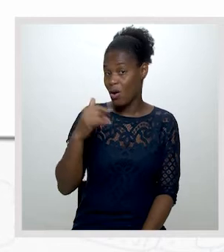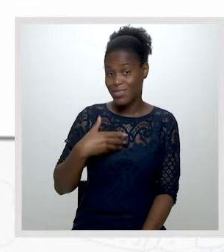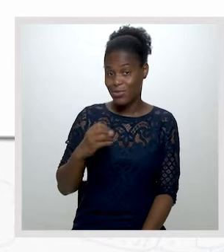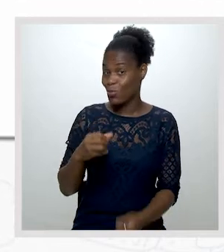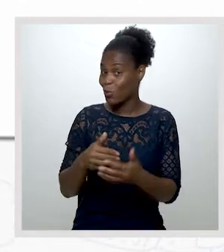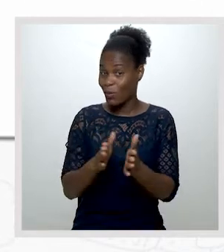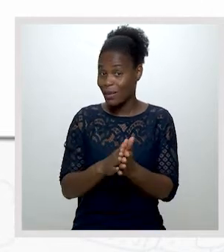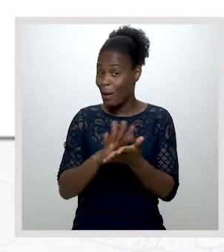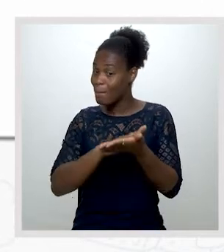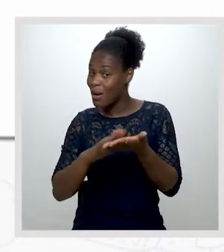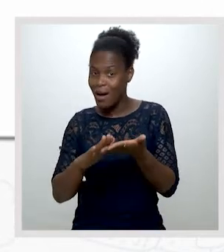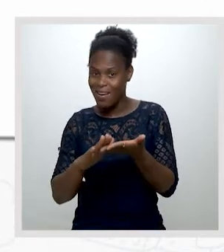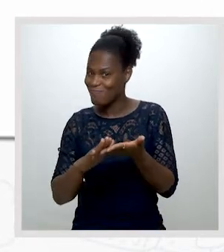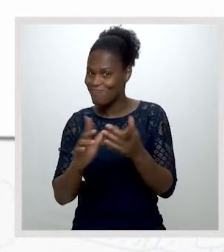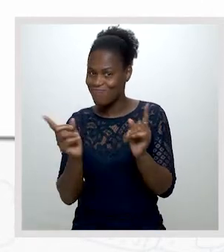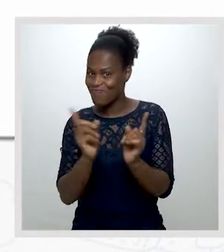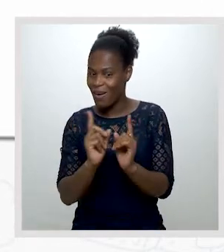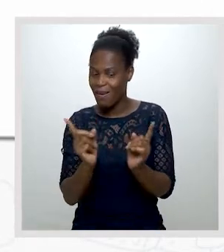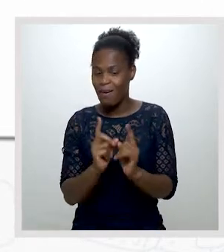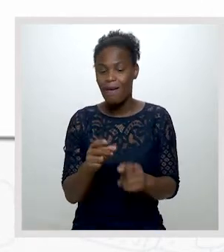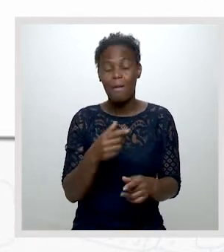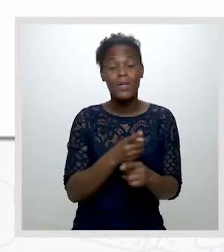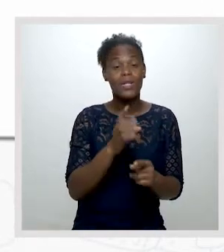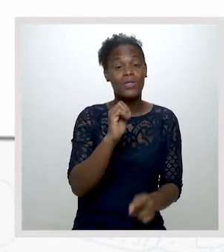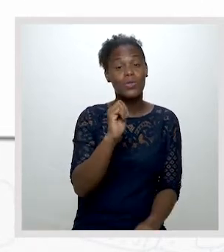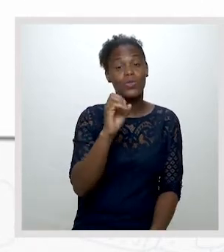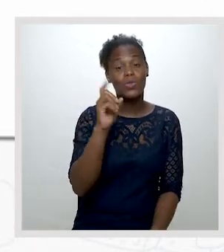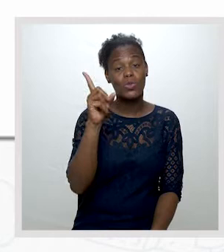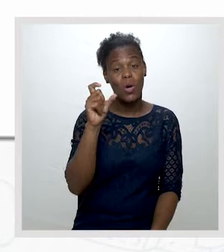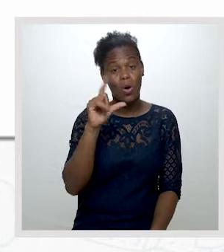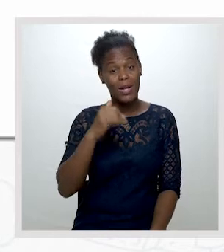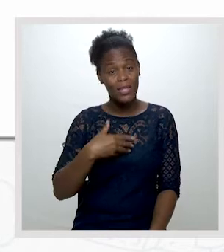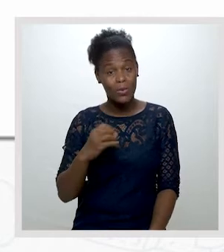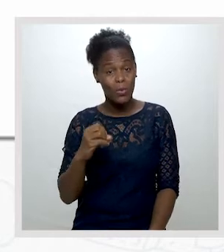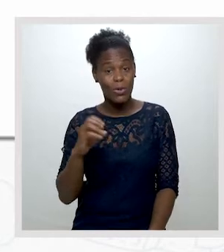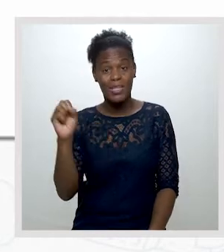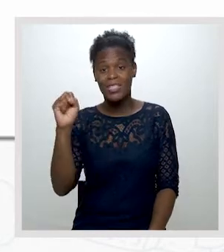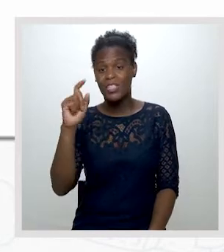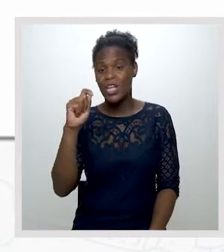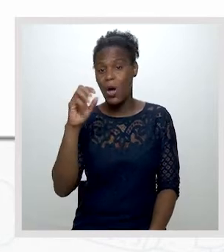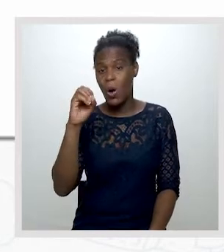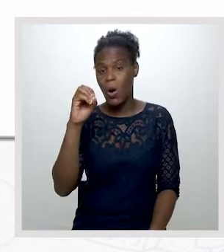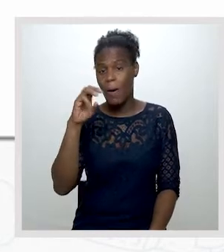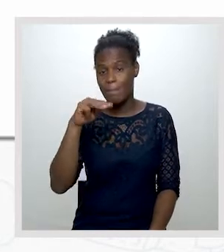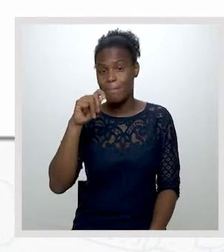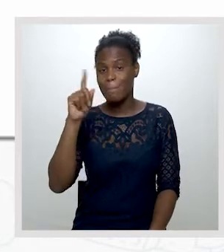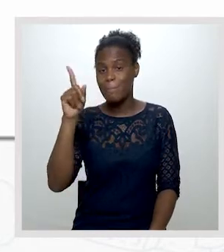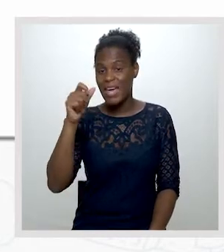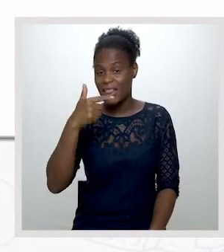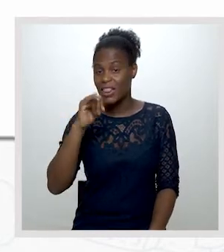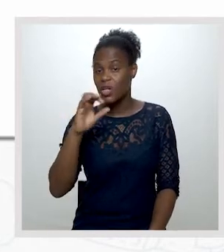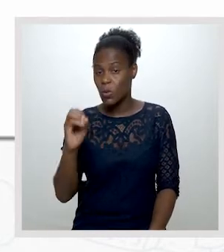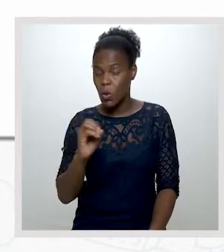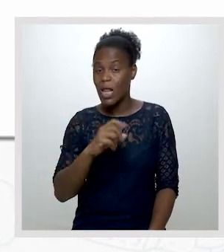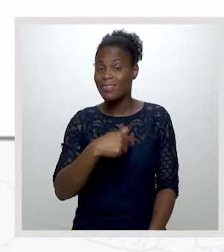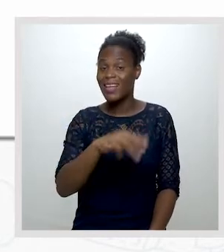não é? Os sólidos geométricos tem três dimensões, enquanto que as figuras têm